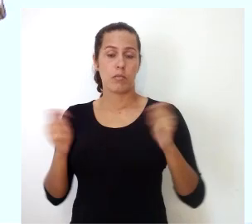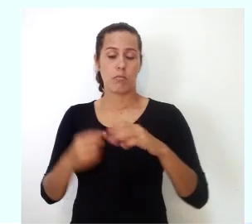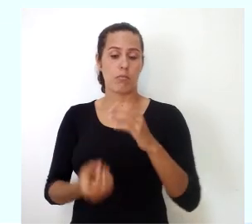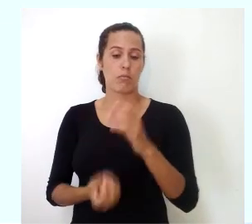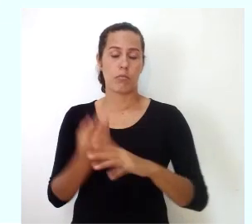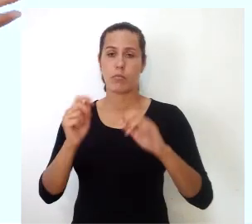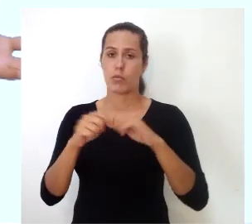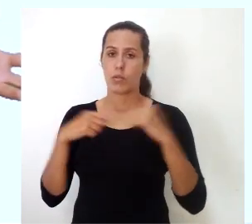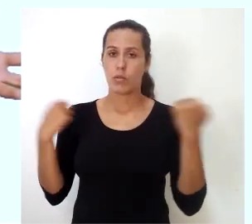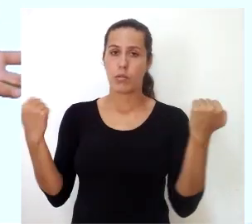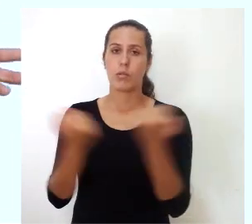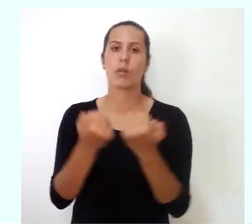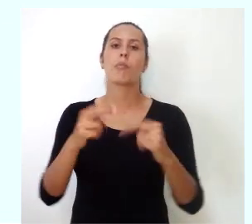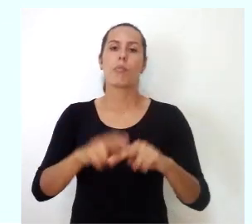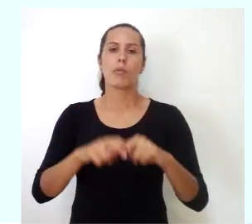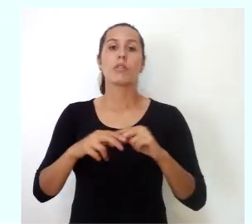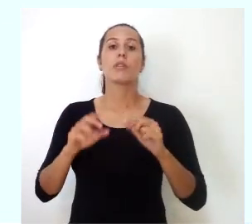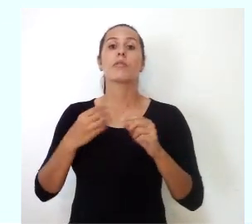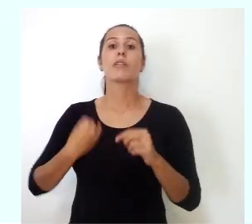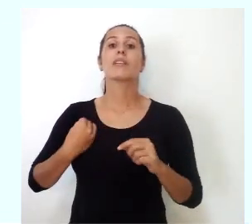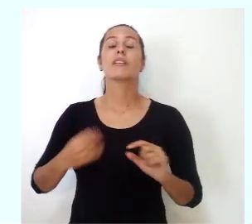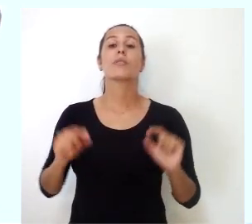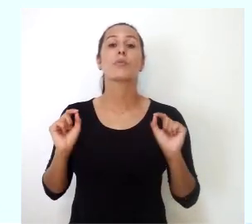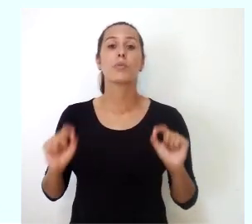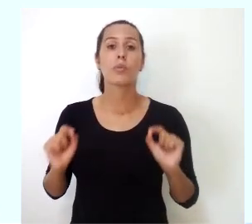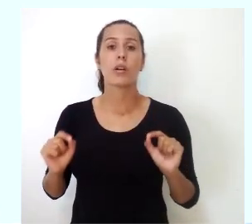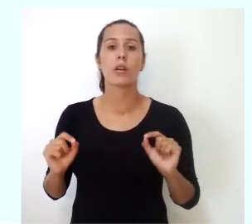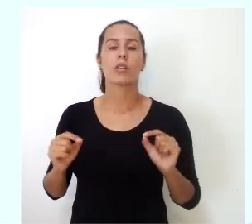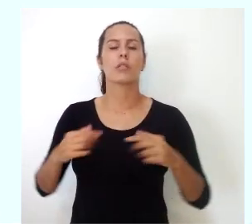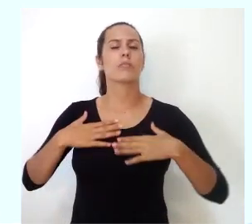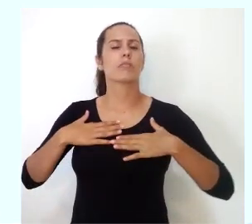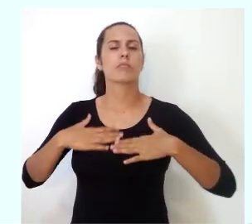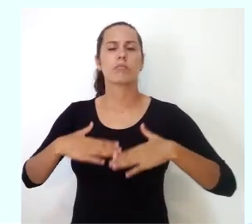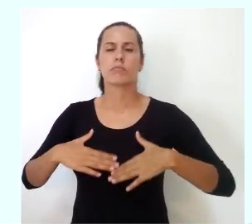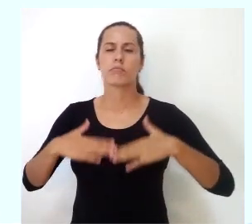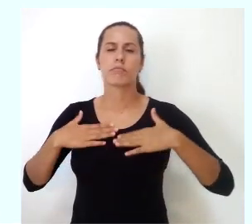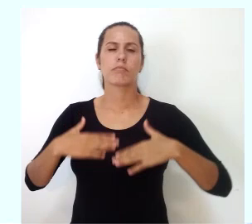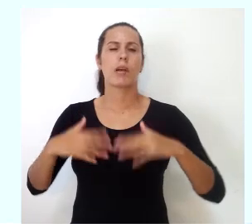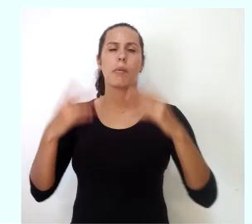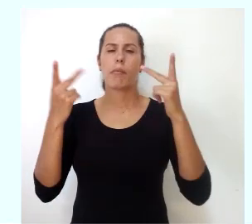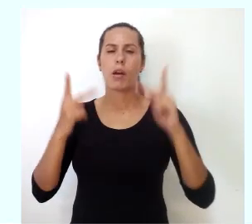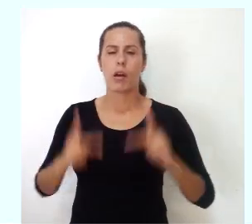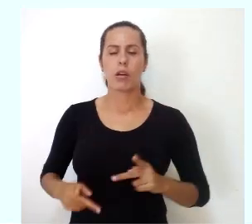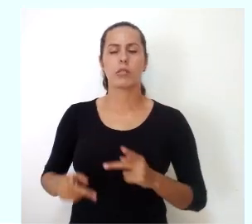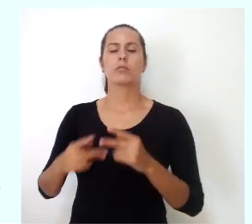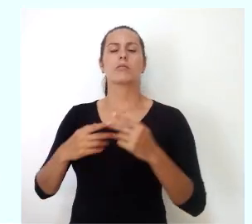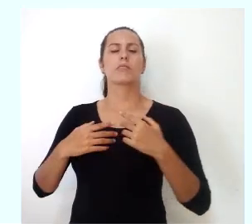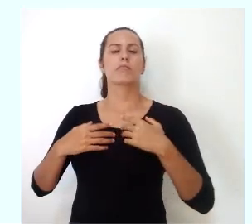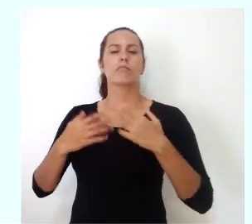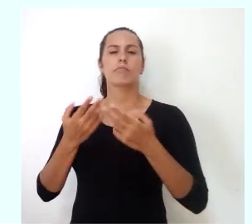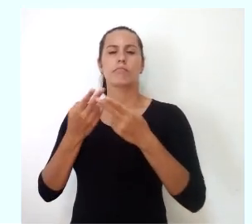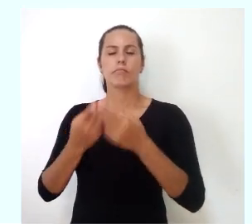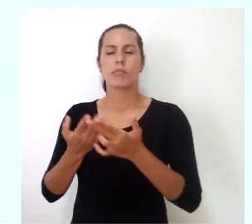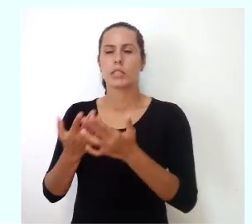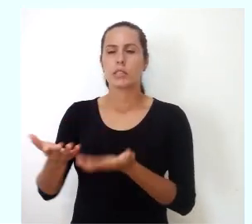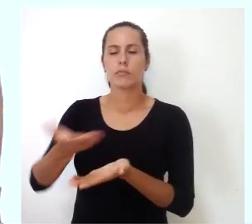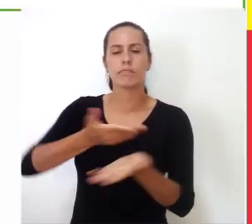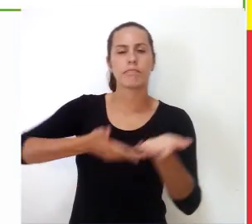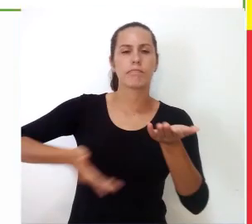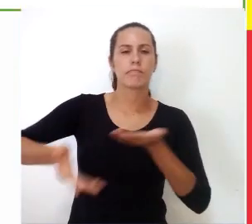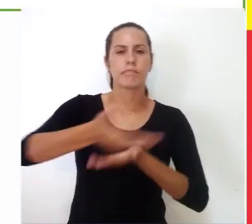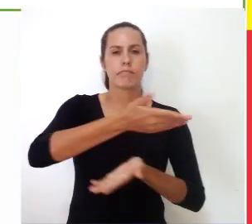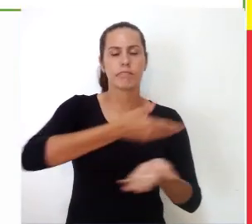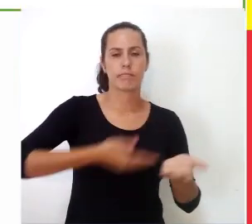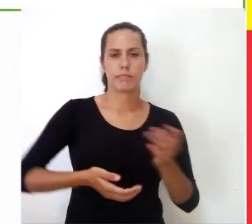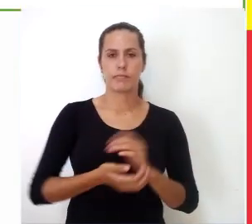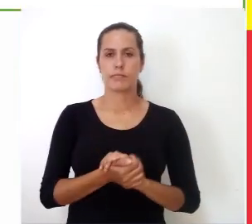que haja uma construção, é preciso que haja harmonia. É por isso que existe a conduta, certo? Olha aqui, gente,